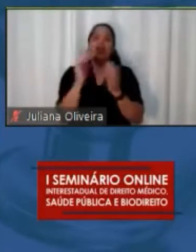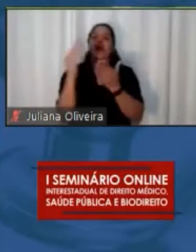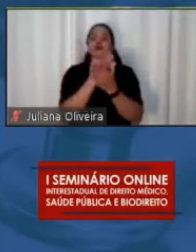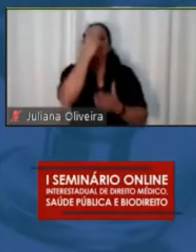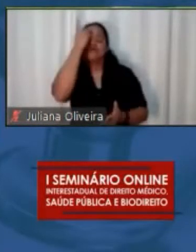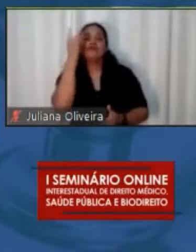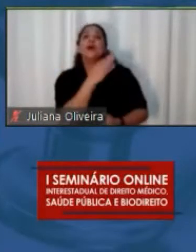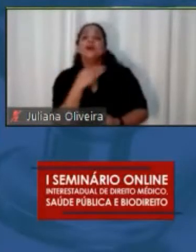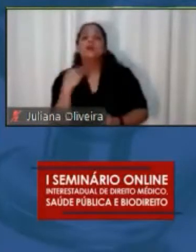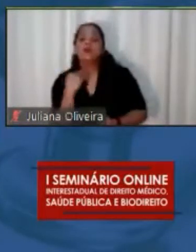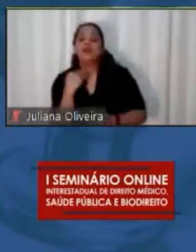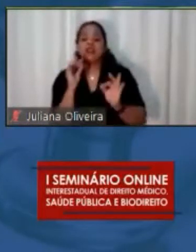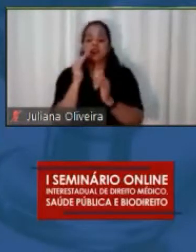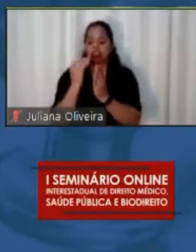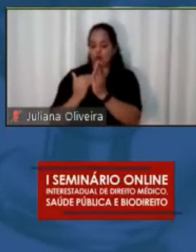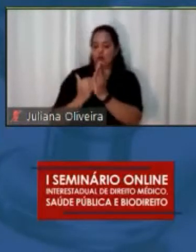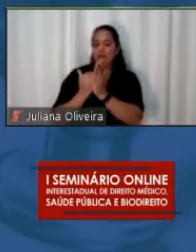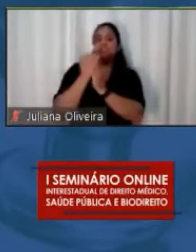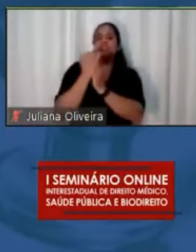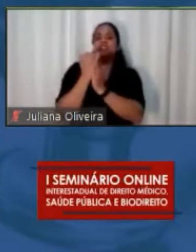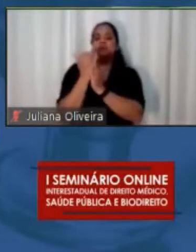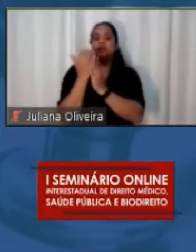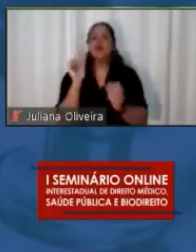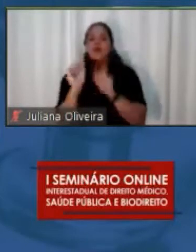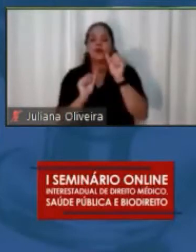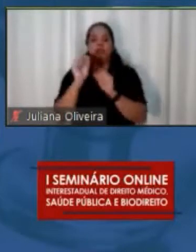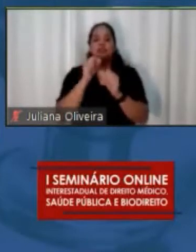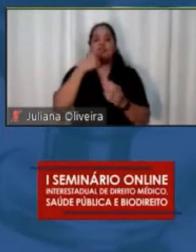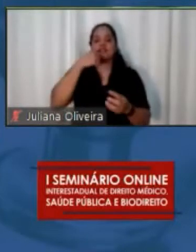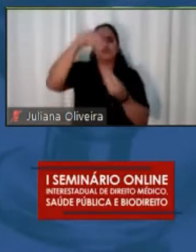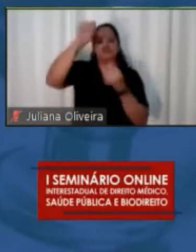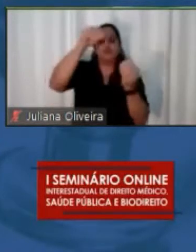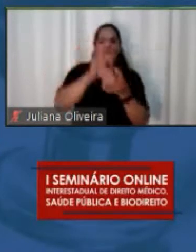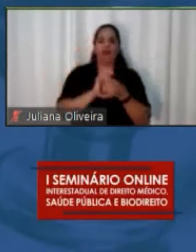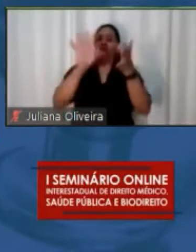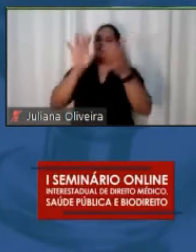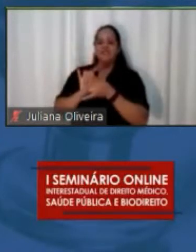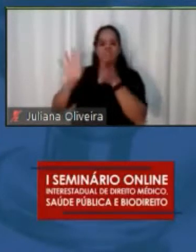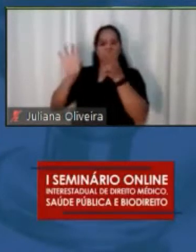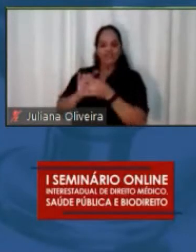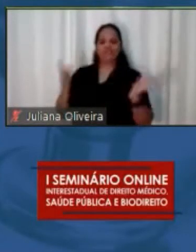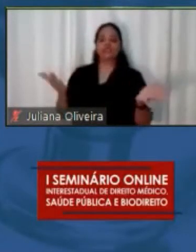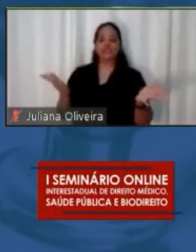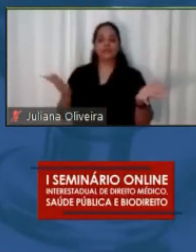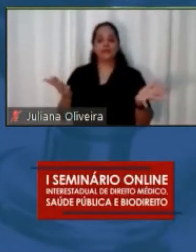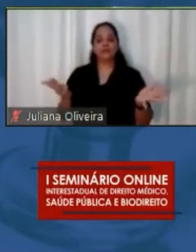a infecção no grupo de transfusão liberal. Portanto, a questão